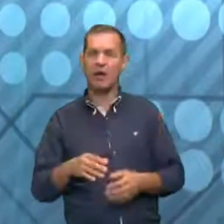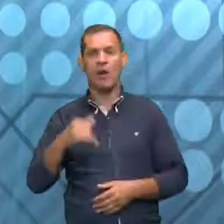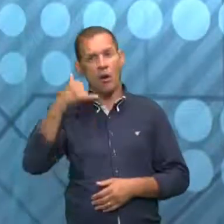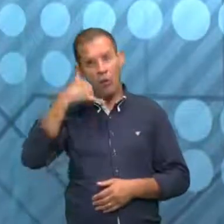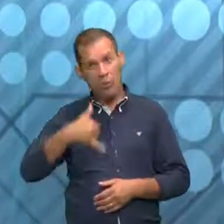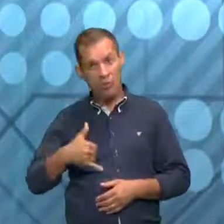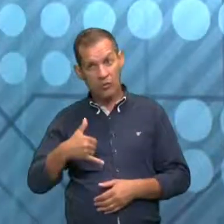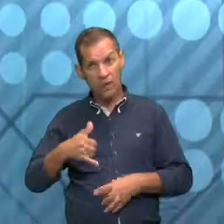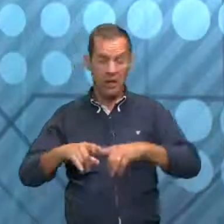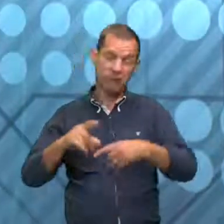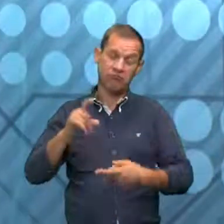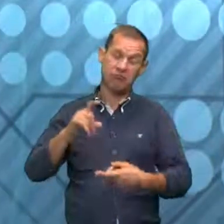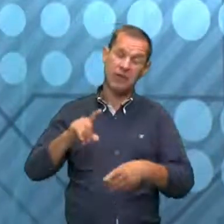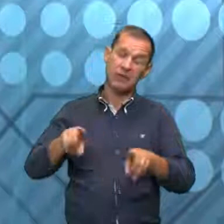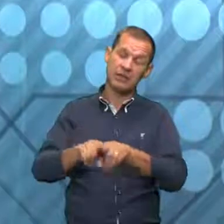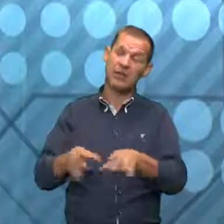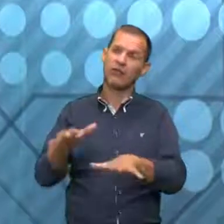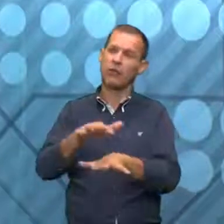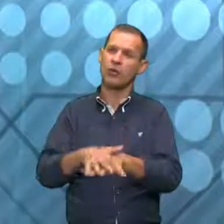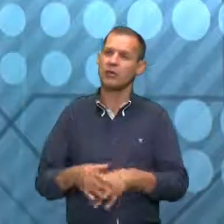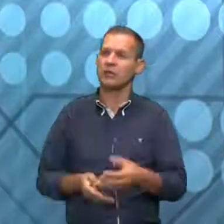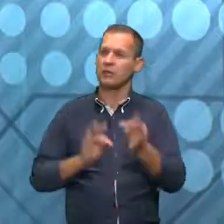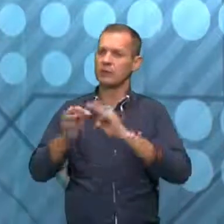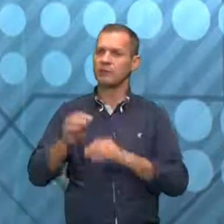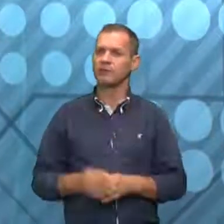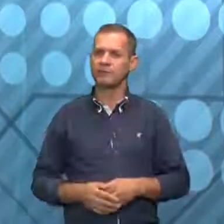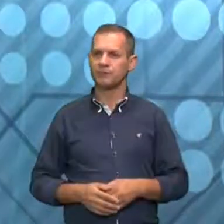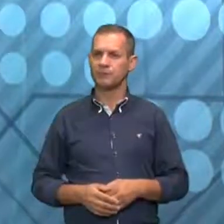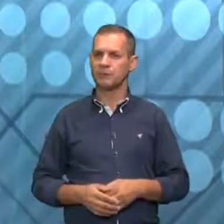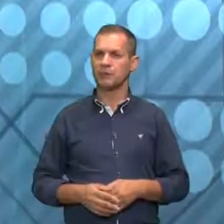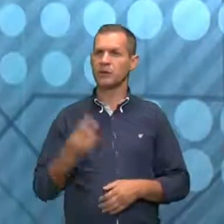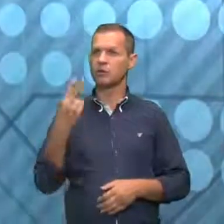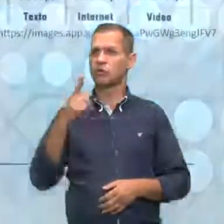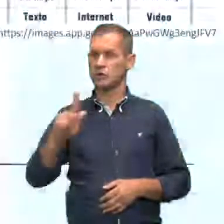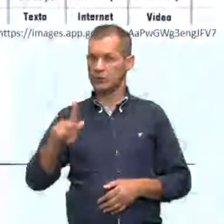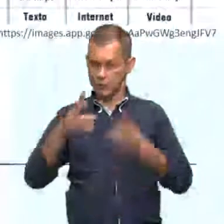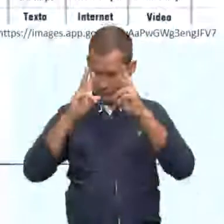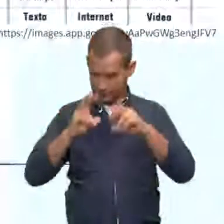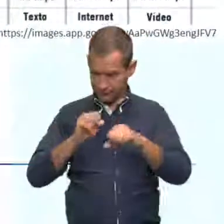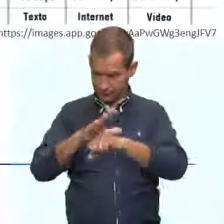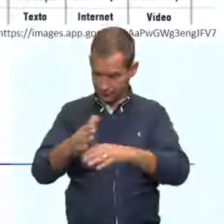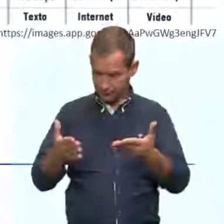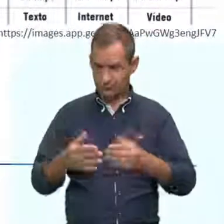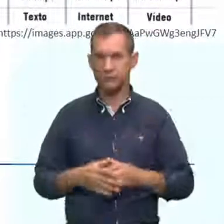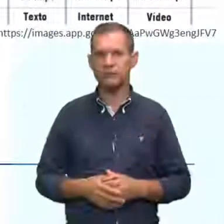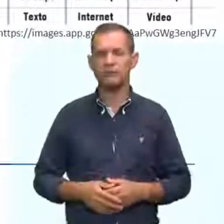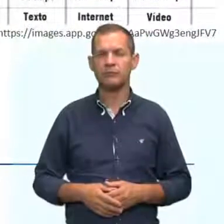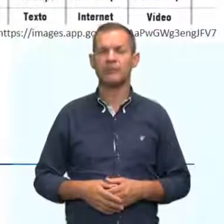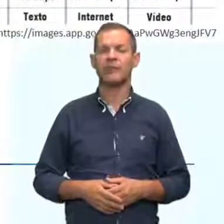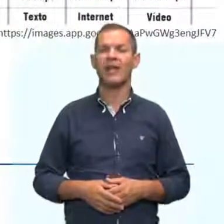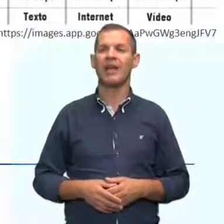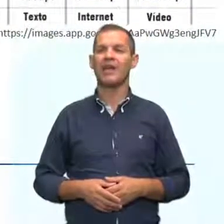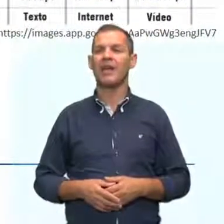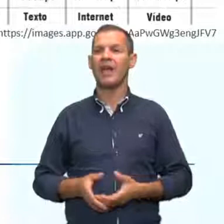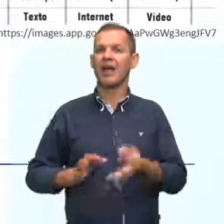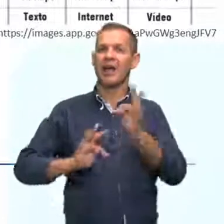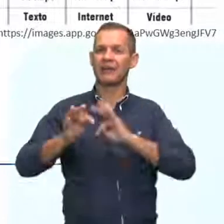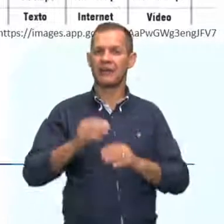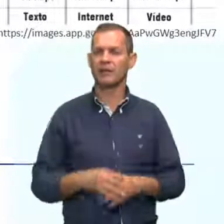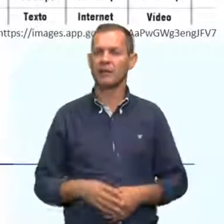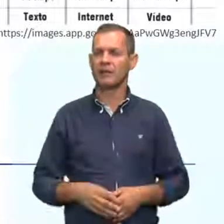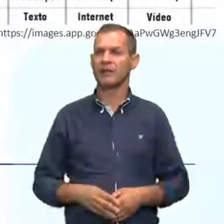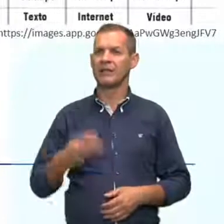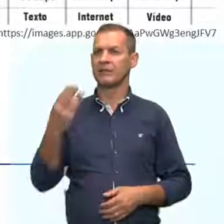celular. Isso foi introduzido na tecnologia de segunda geração. Observando aqui no slide, então, a tecnologia